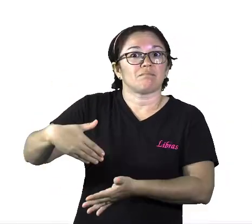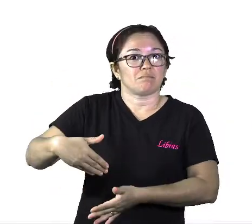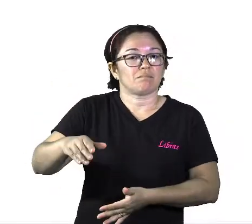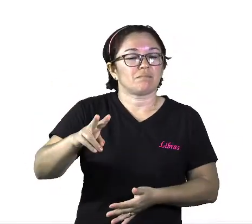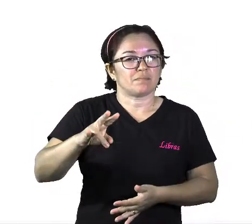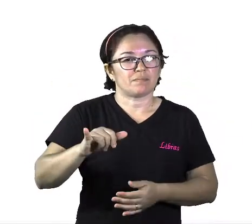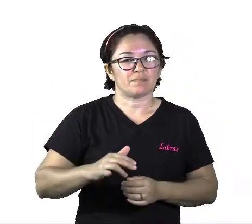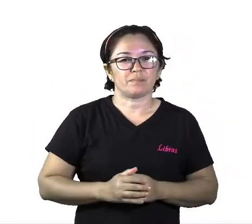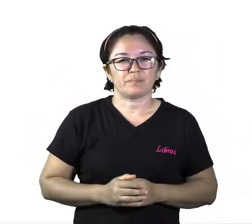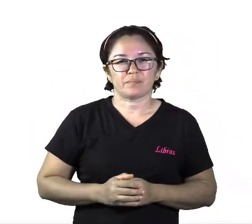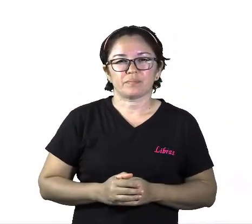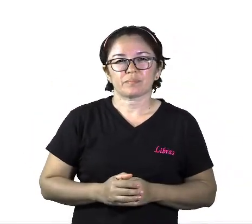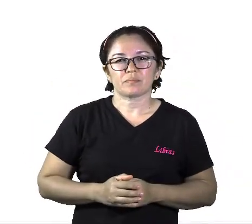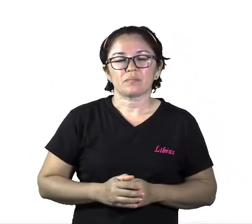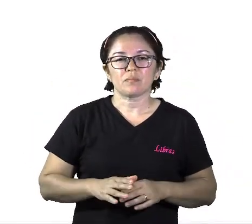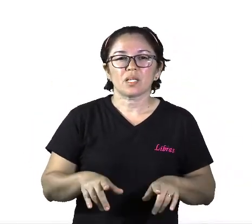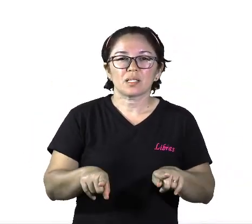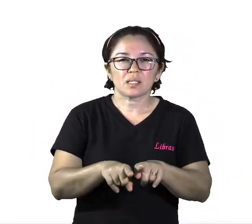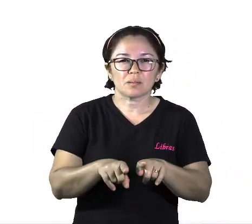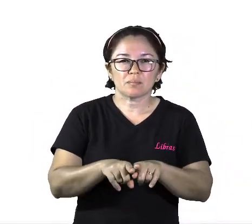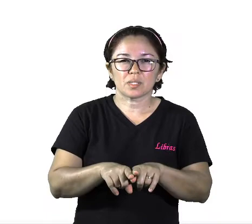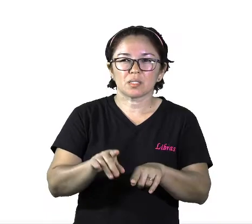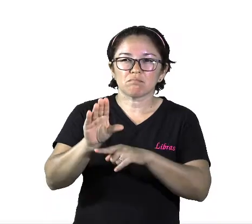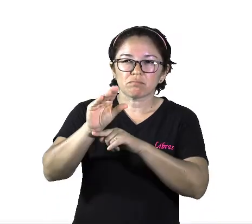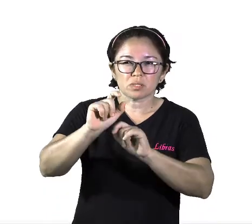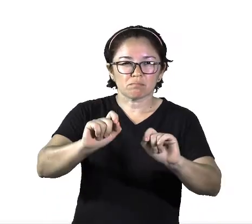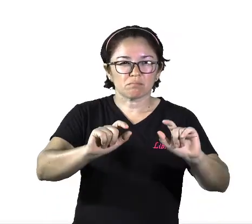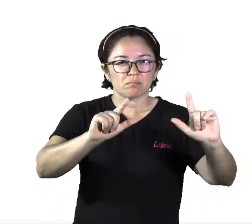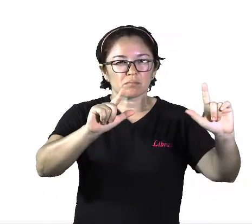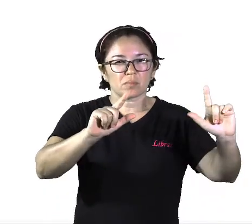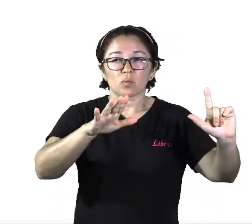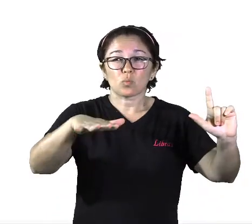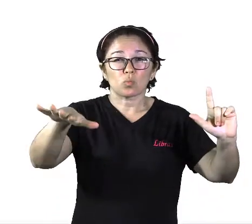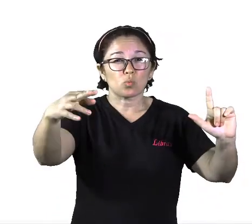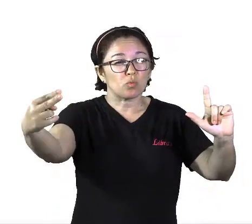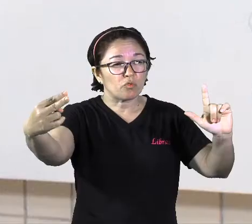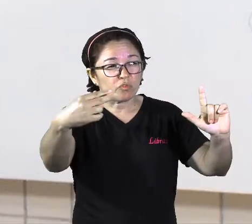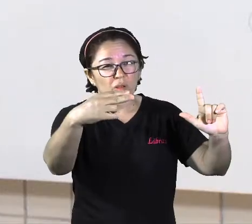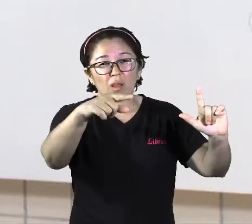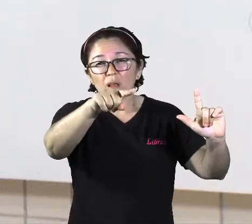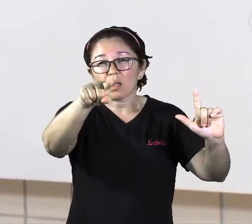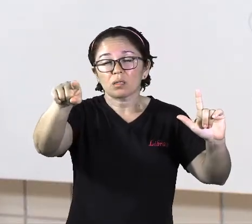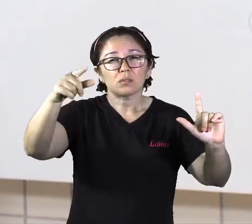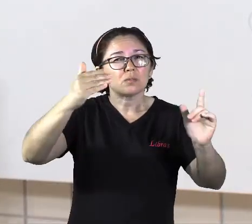trabalhado, que está sendo abordado, e mobiliza também o quê? A sociedade.